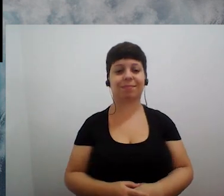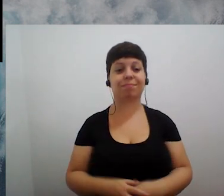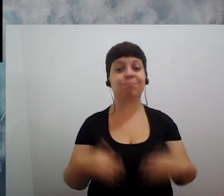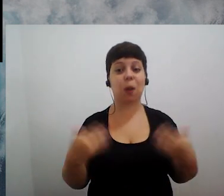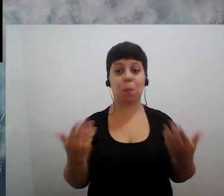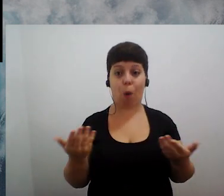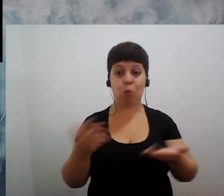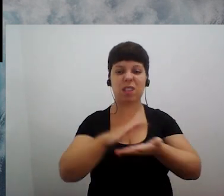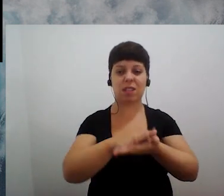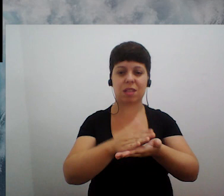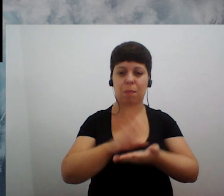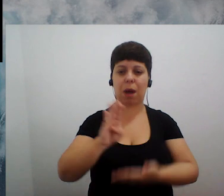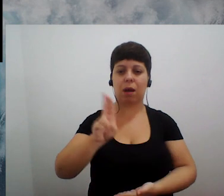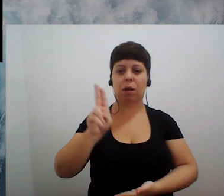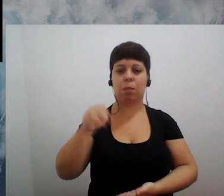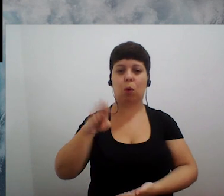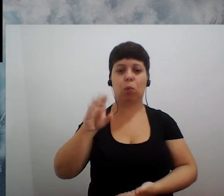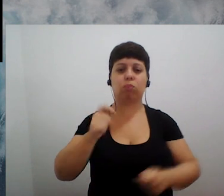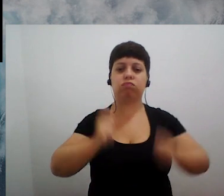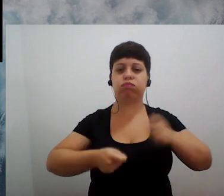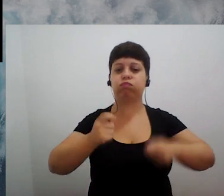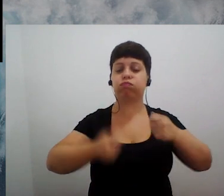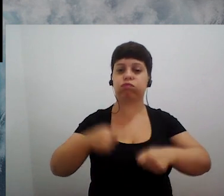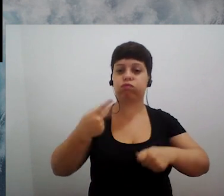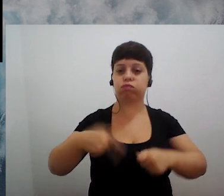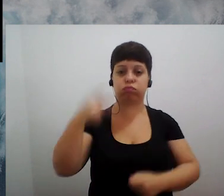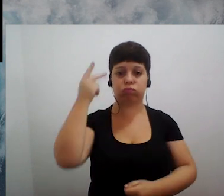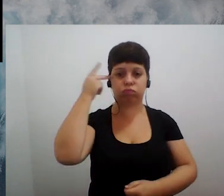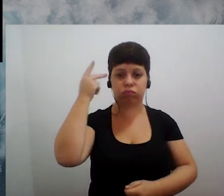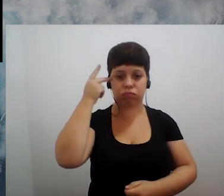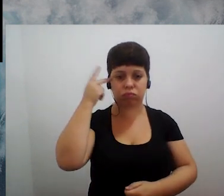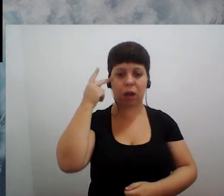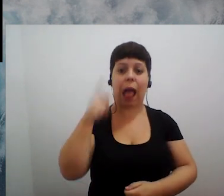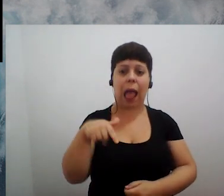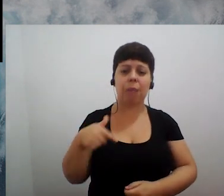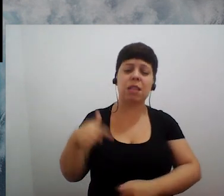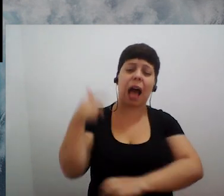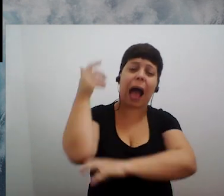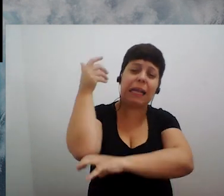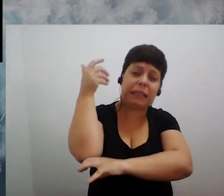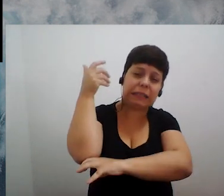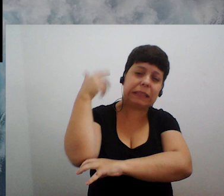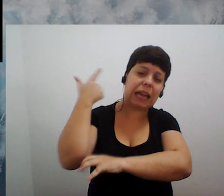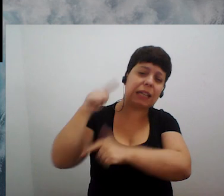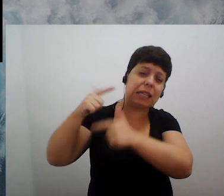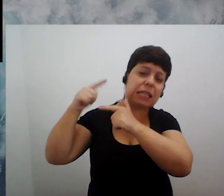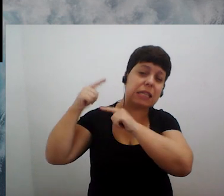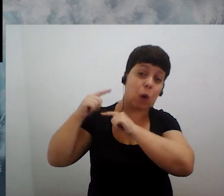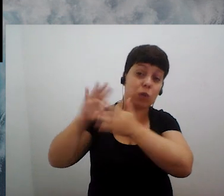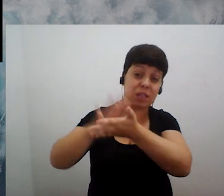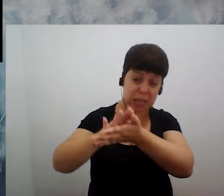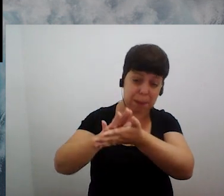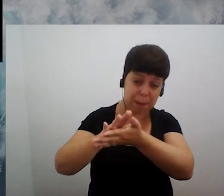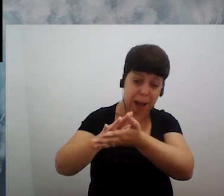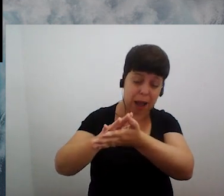Bom, o samba de bumbo, ele é um batuque paulista, uma das raízes, das tradições da